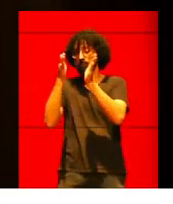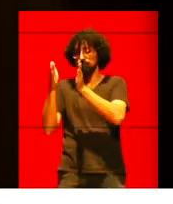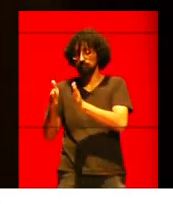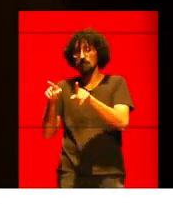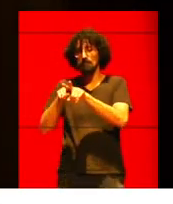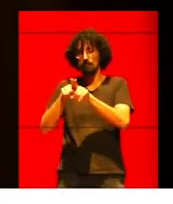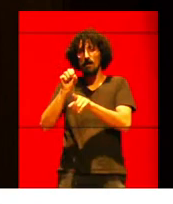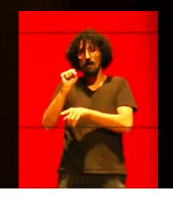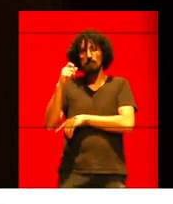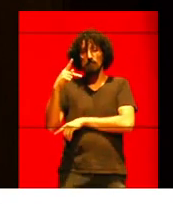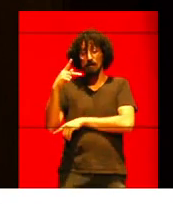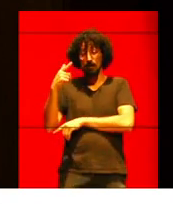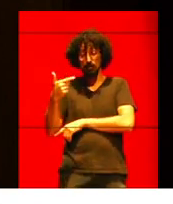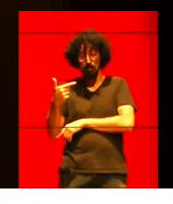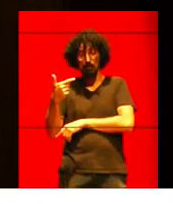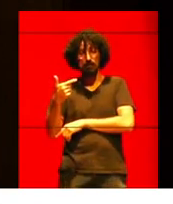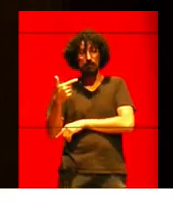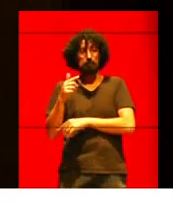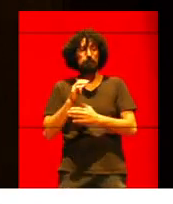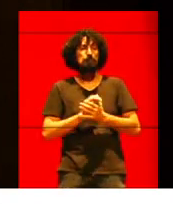SP2. E o carbono 7?